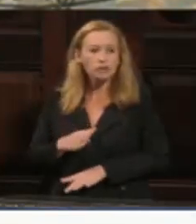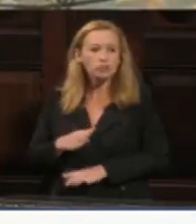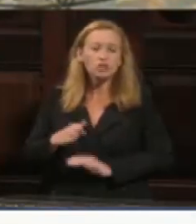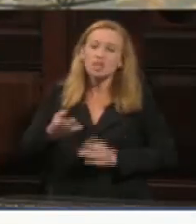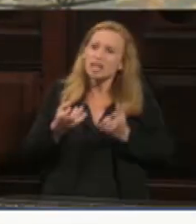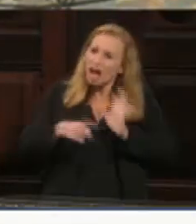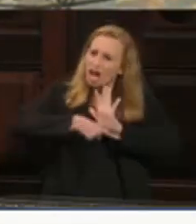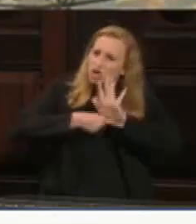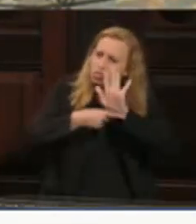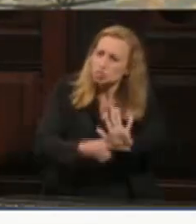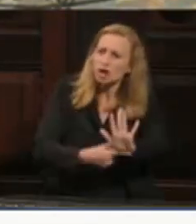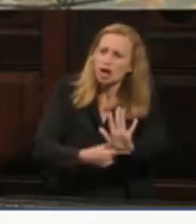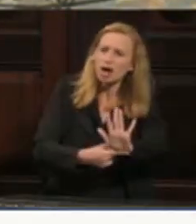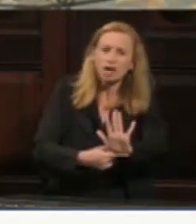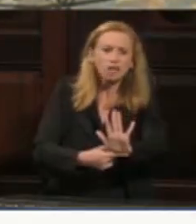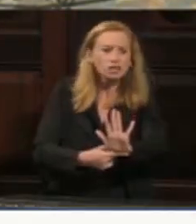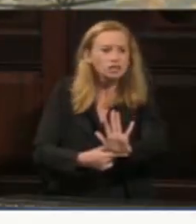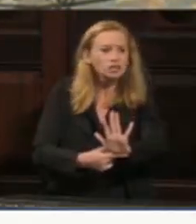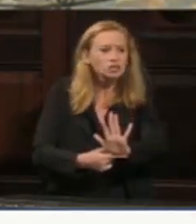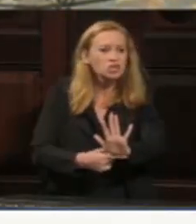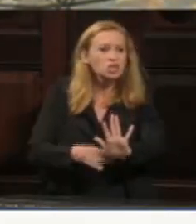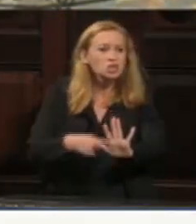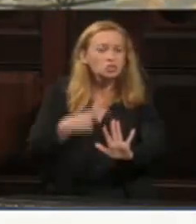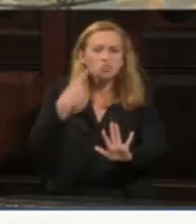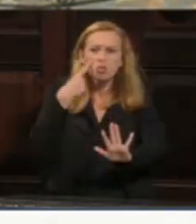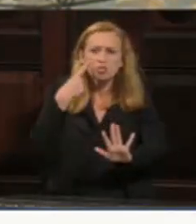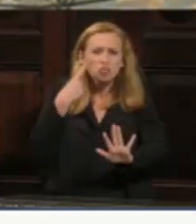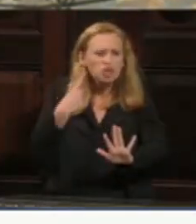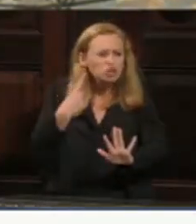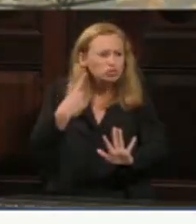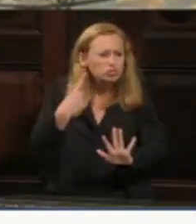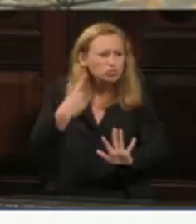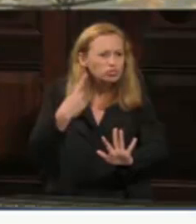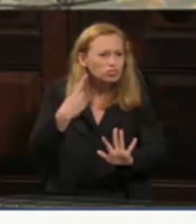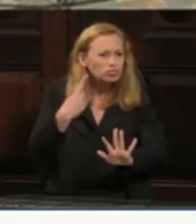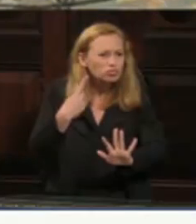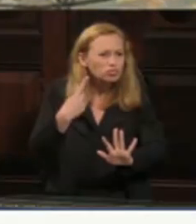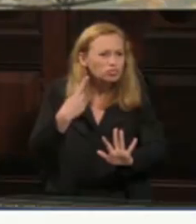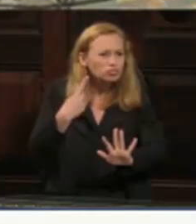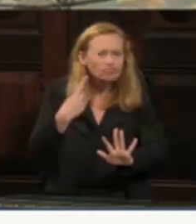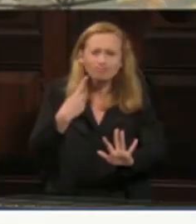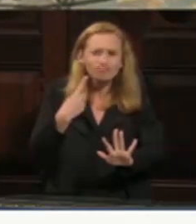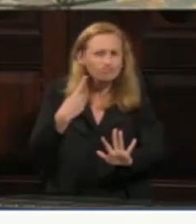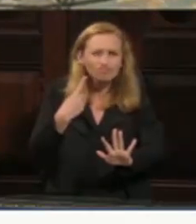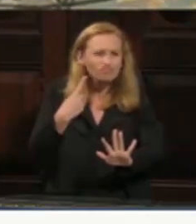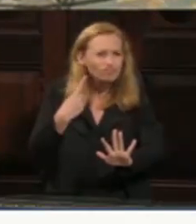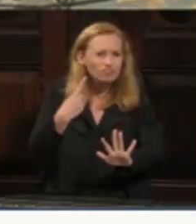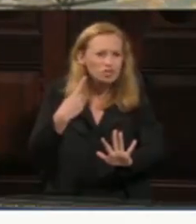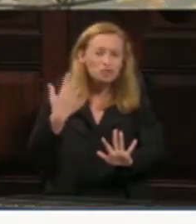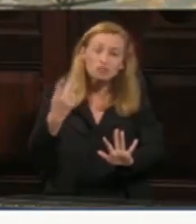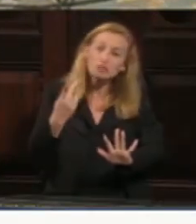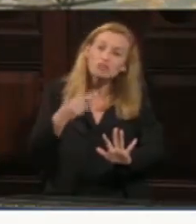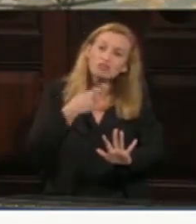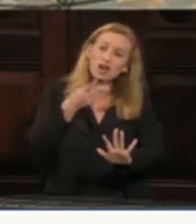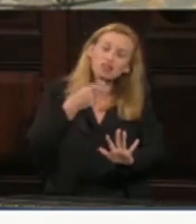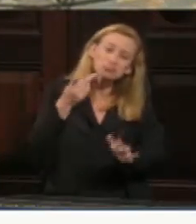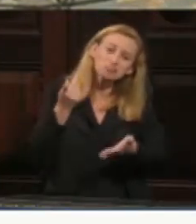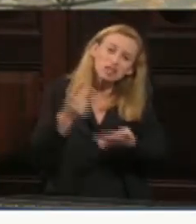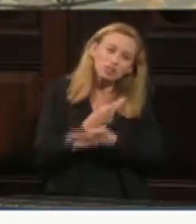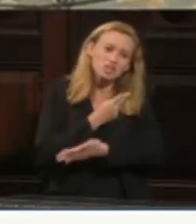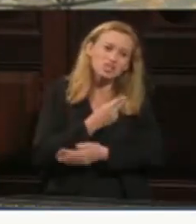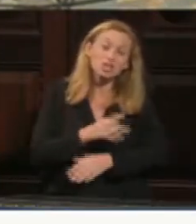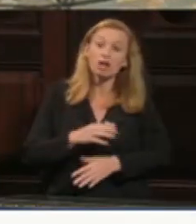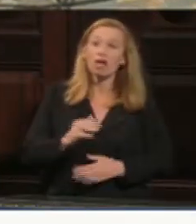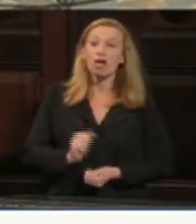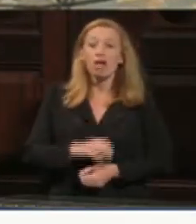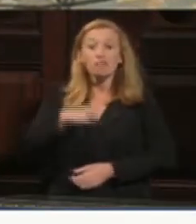solidário, eu não escuto nenhuma voz narrando o que está acontecendo. É